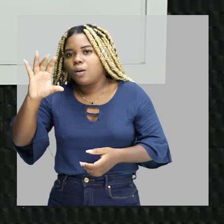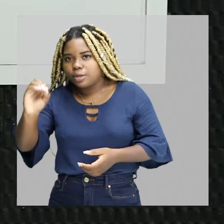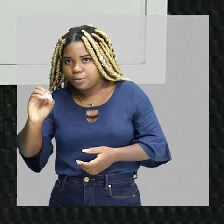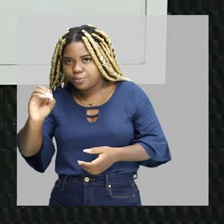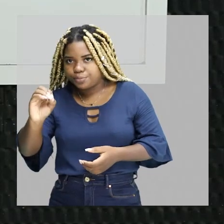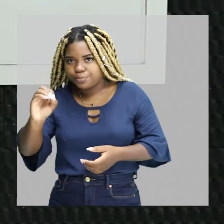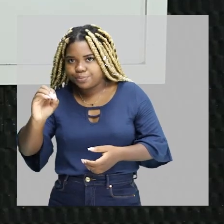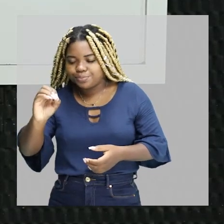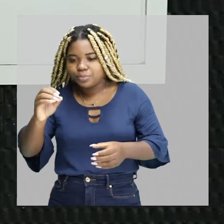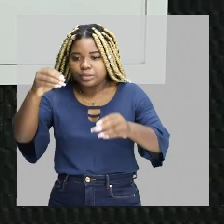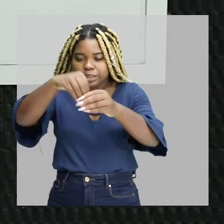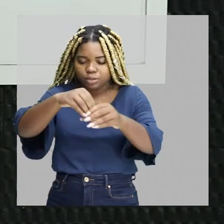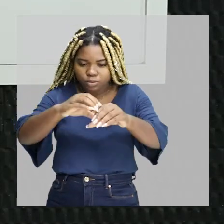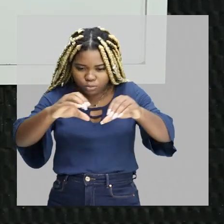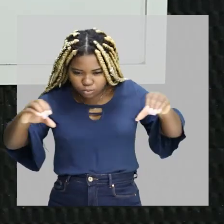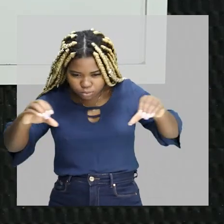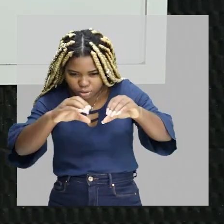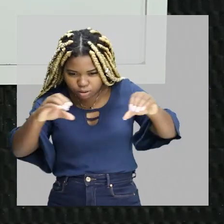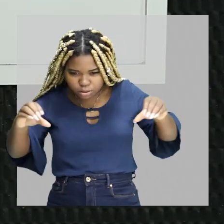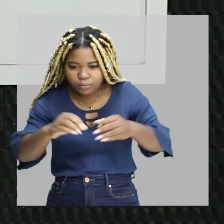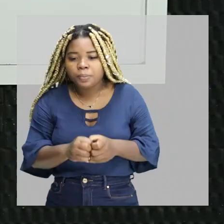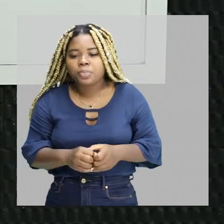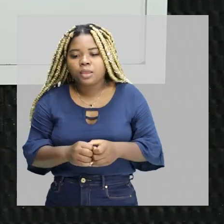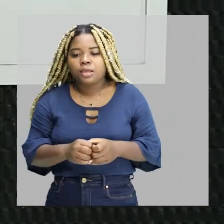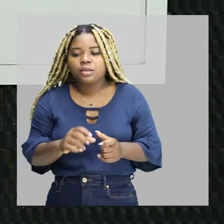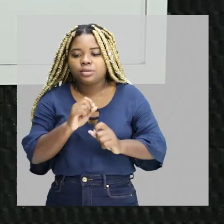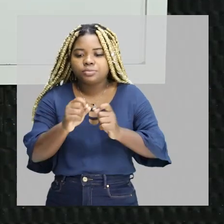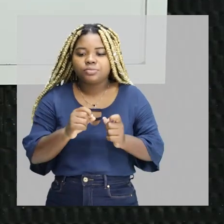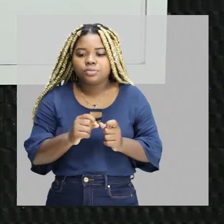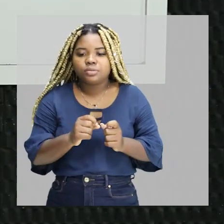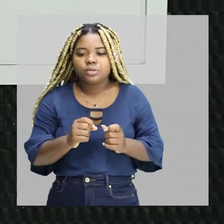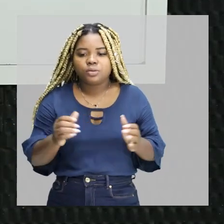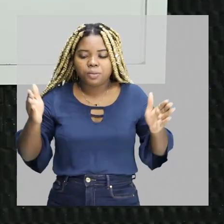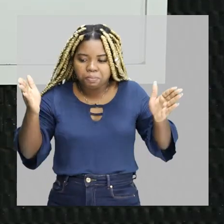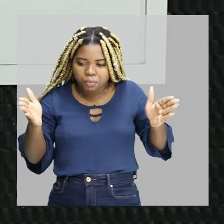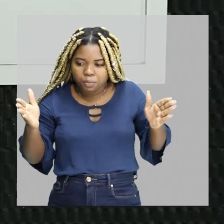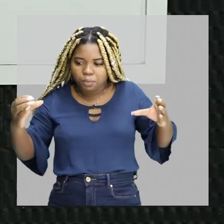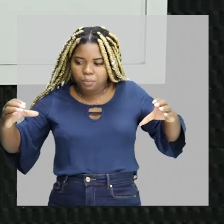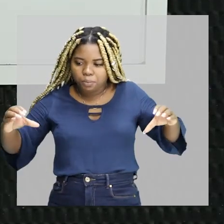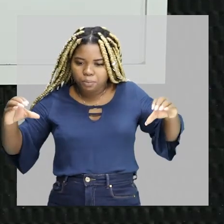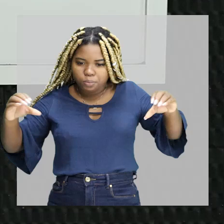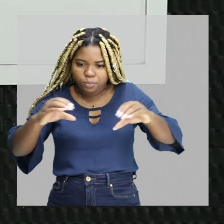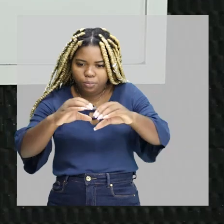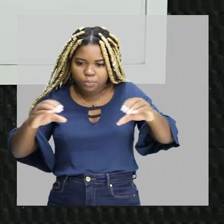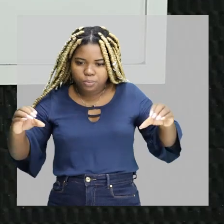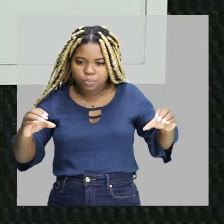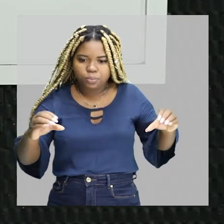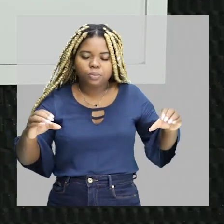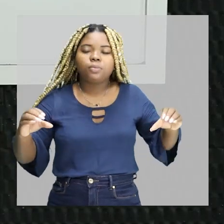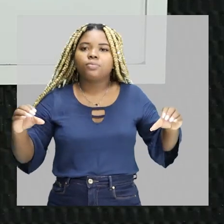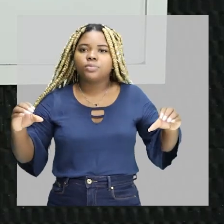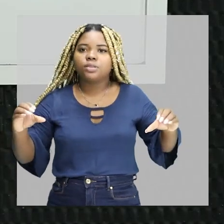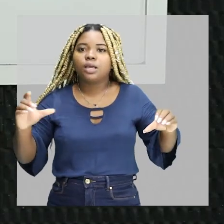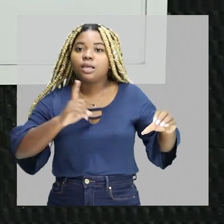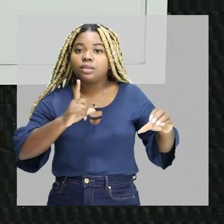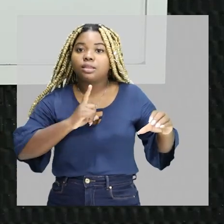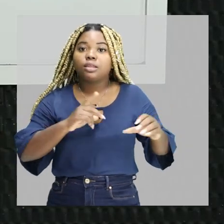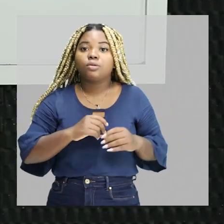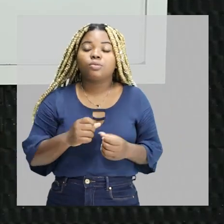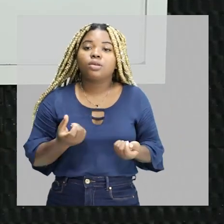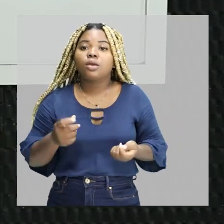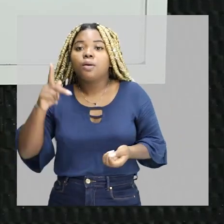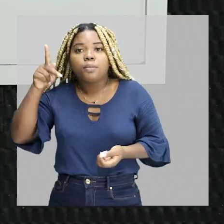de freio. Então ele é um sistema hermeticamente fechado, em equilíbrio, e no momento em que é exercido uma pressão em um